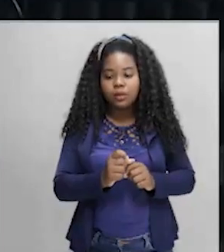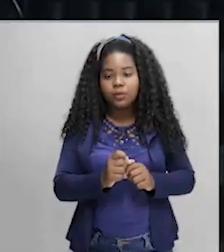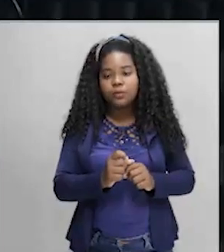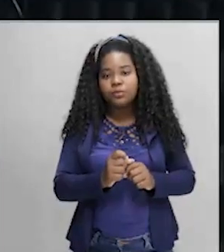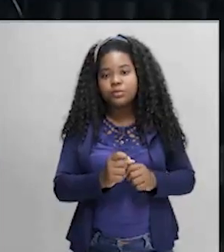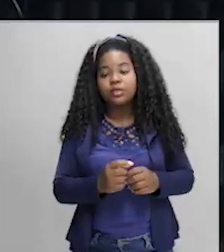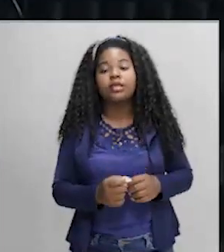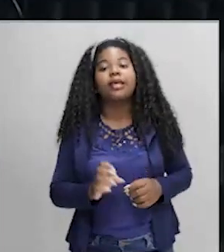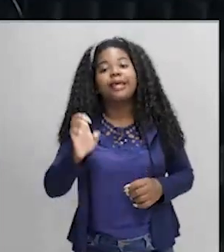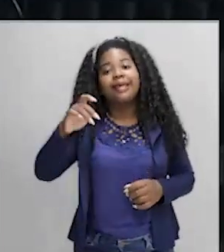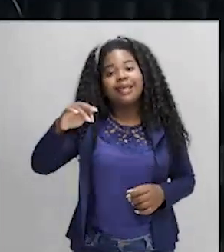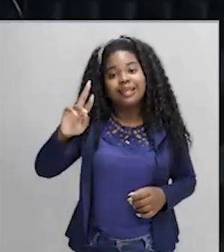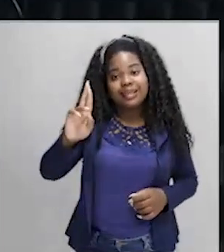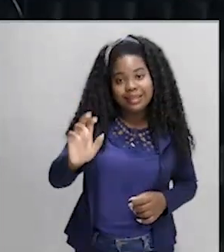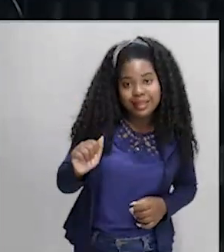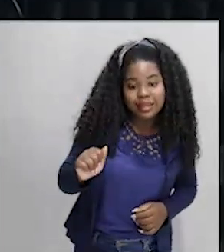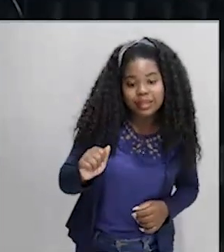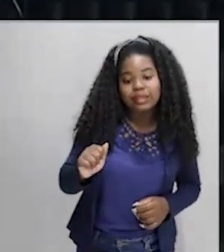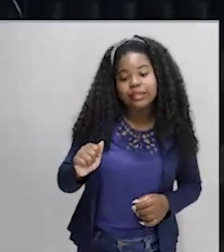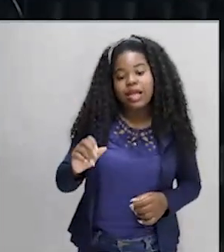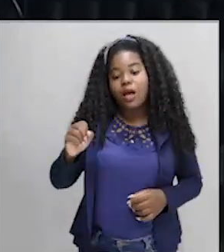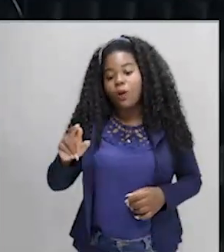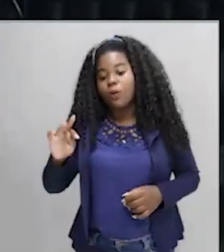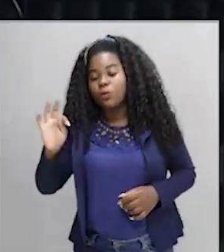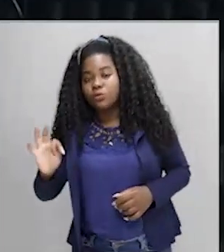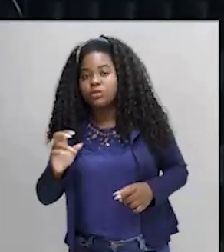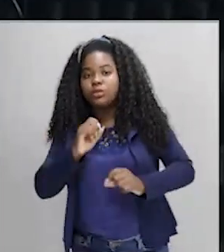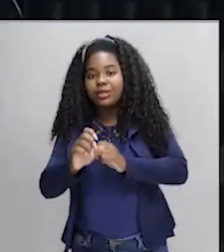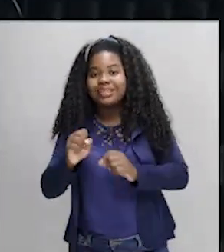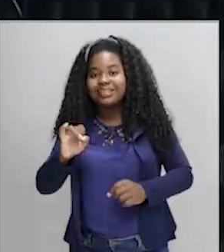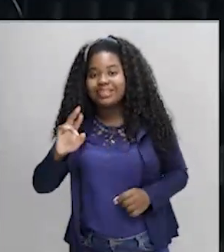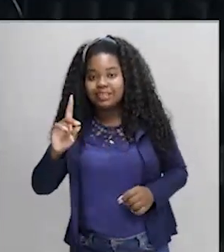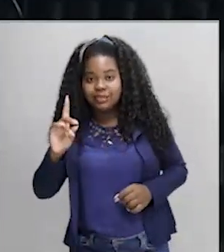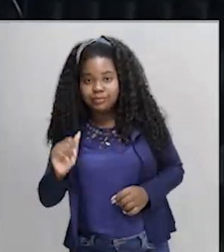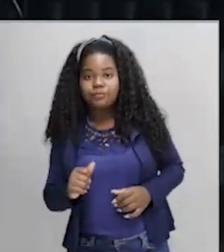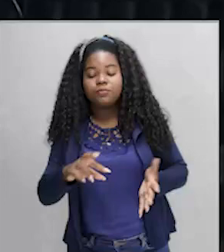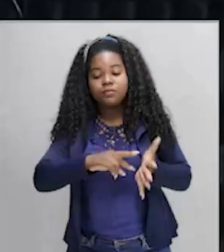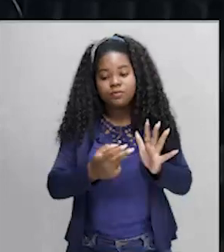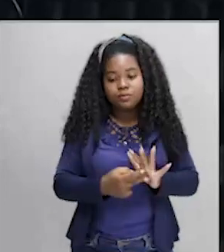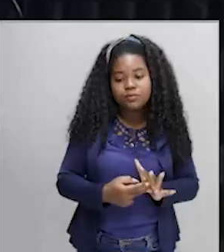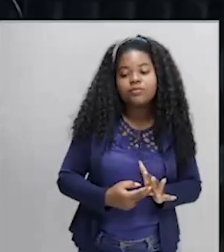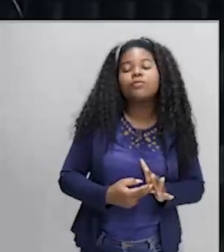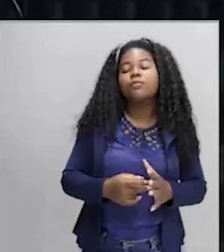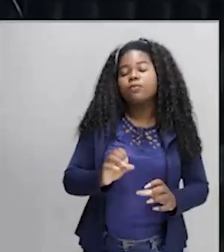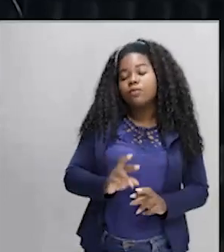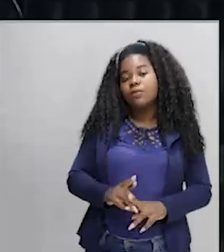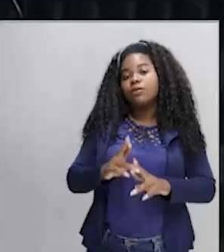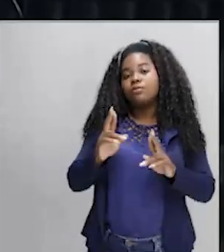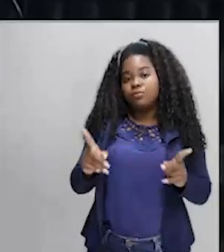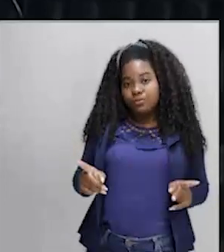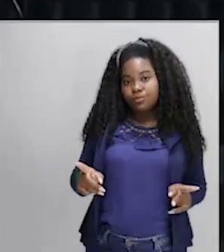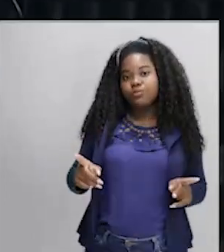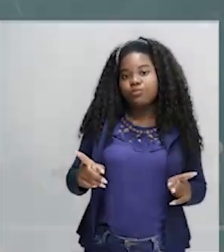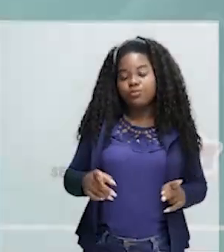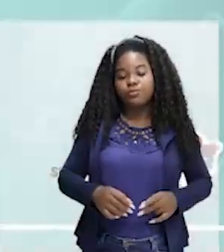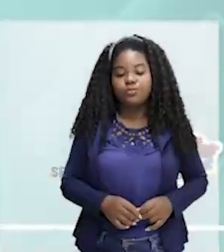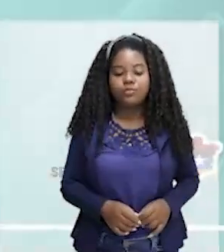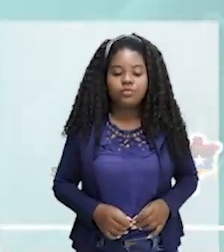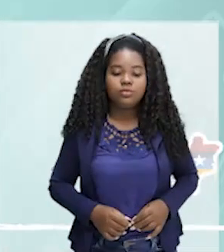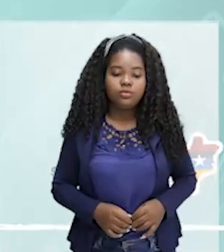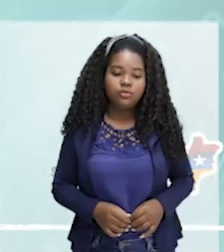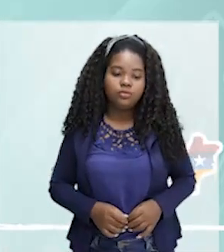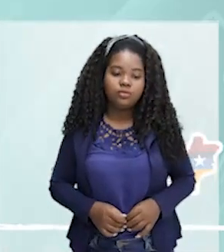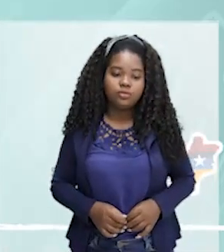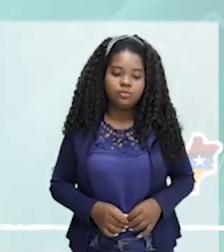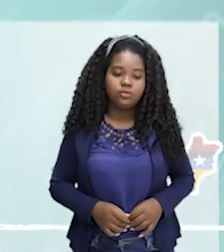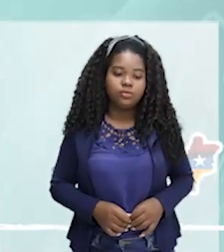palavras que representam algum tipo de significado, tá? Que tem um sentido diferente daquele sentido